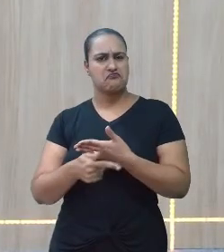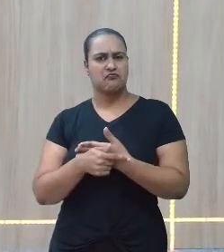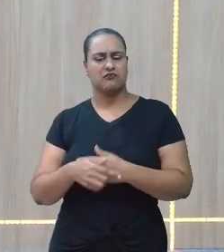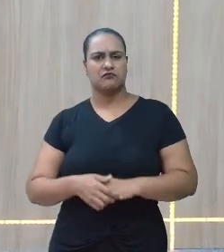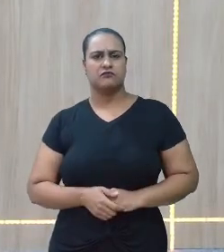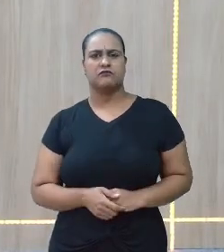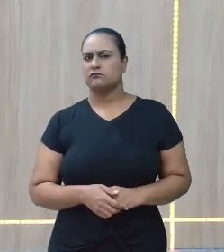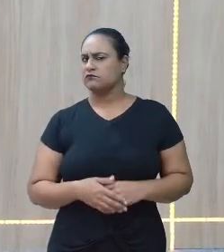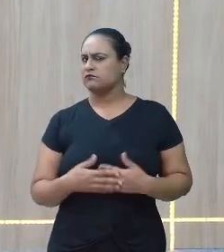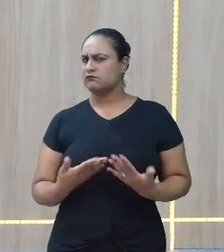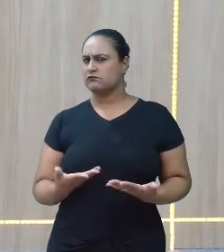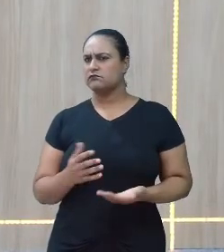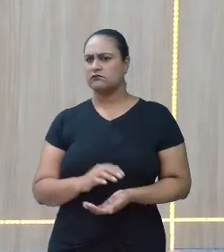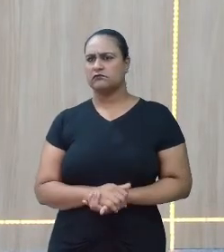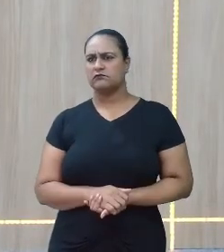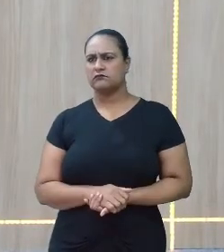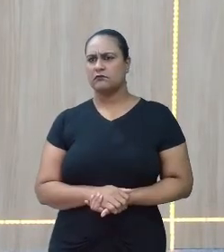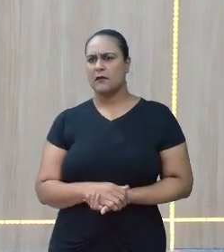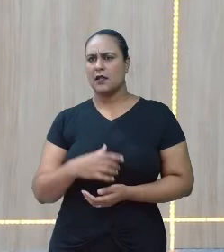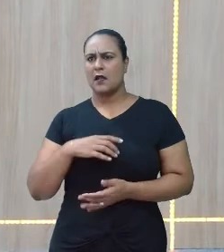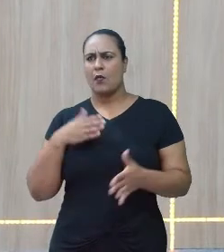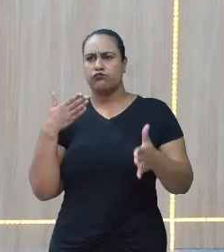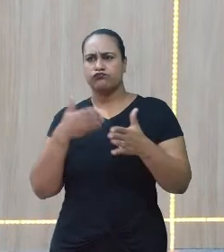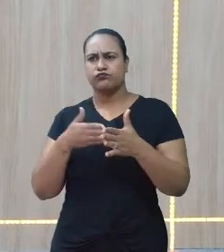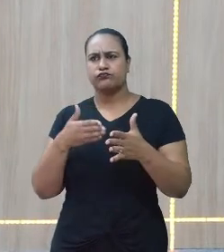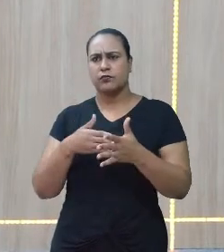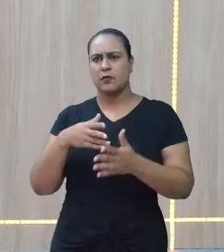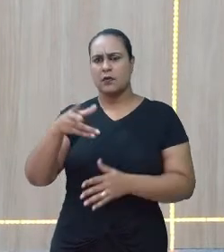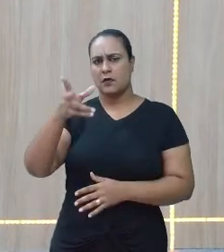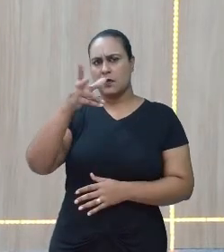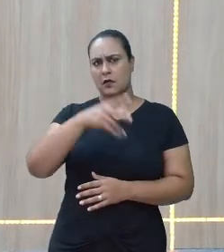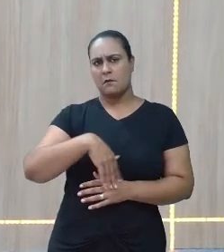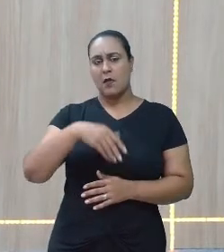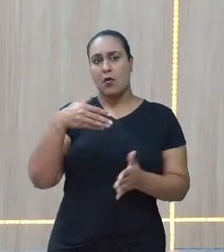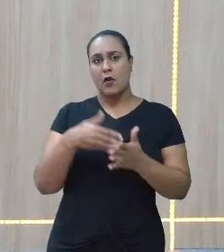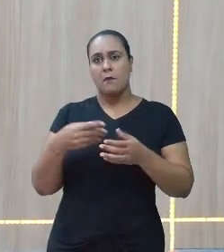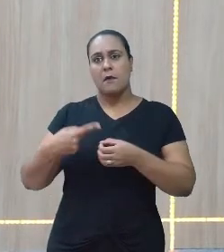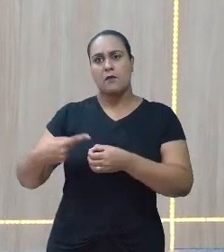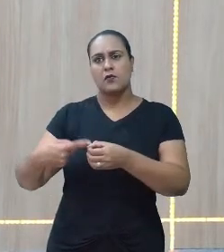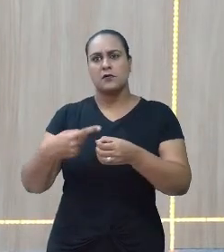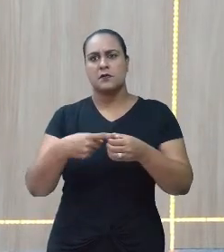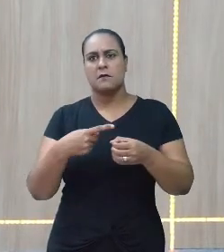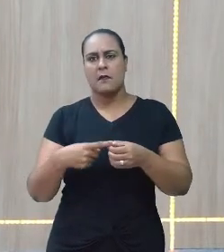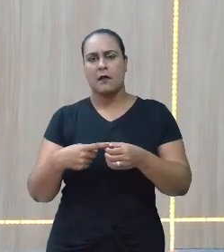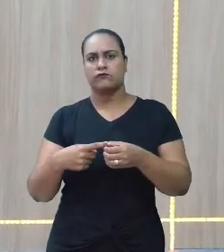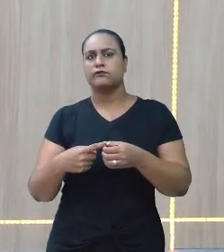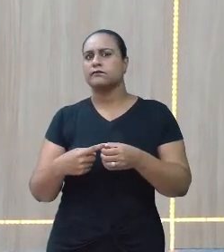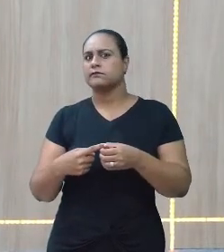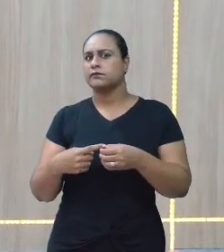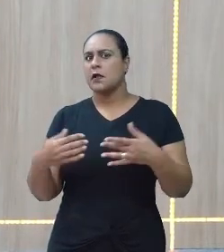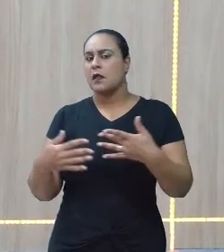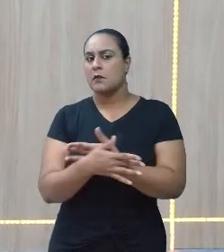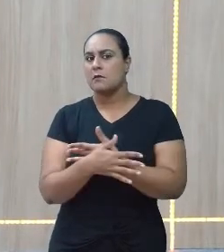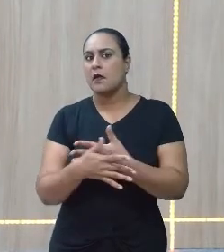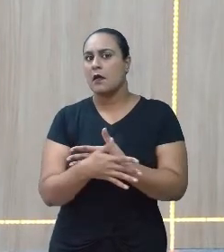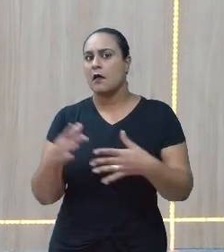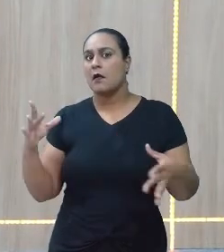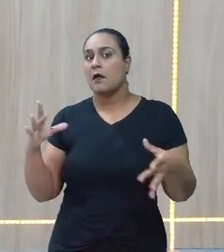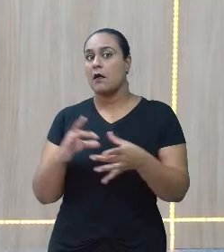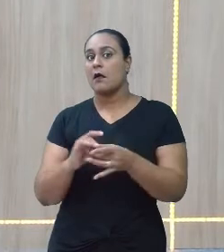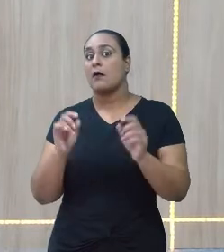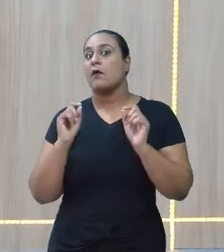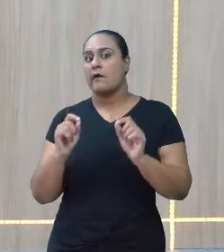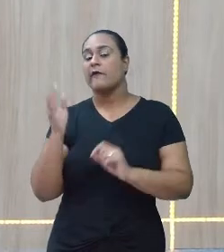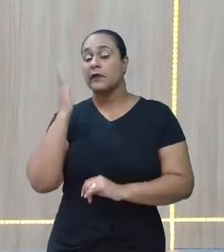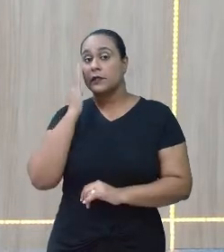olha, descompasso entre os limites municipais e a mancha urbanizada. Tudo isso é conurbação, gente. Vamos entender